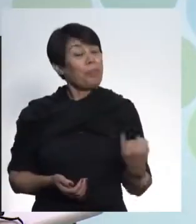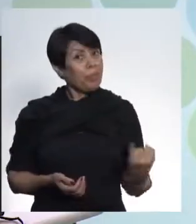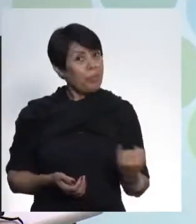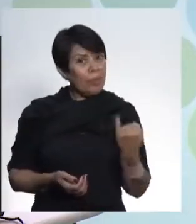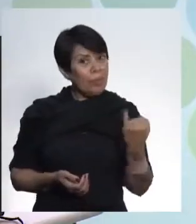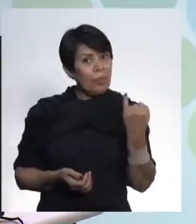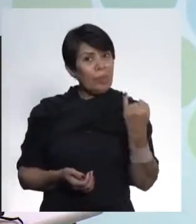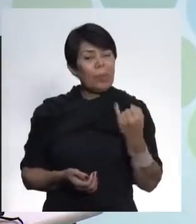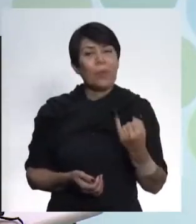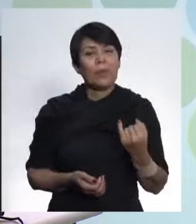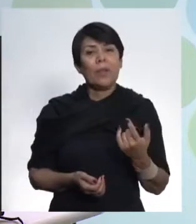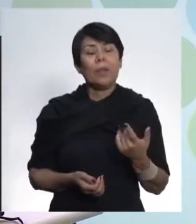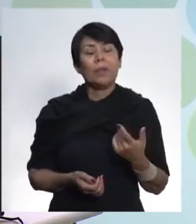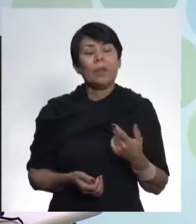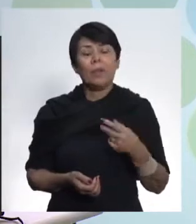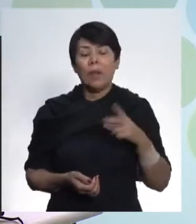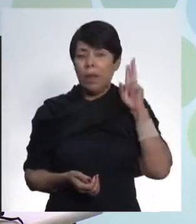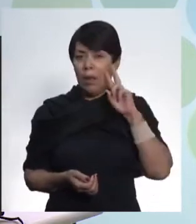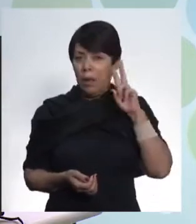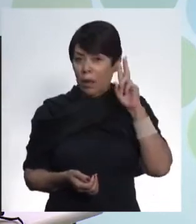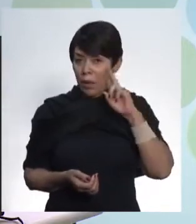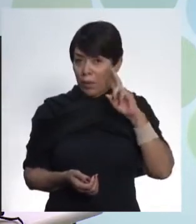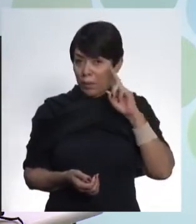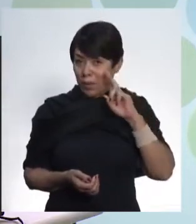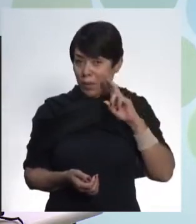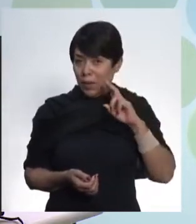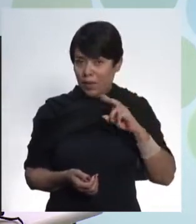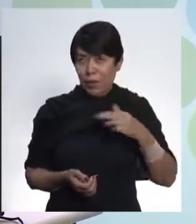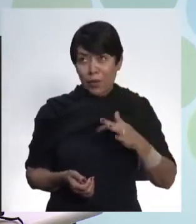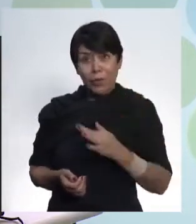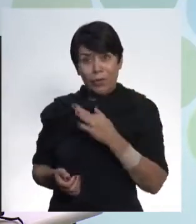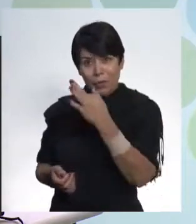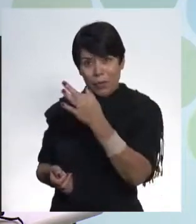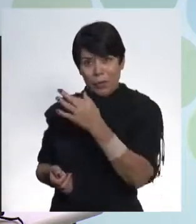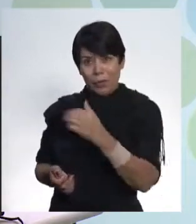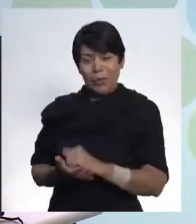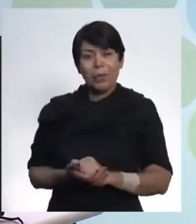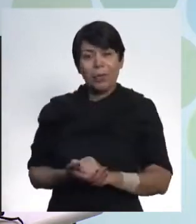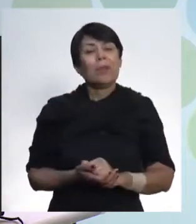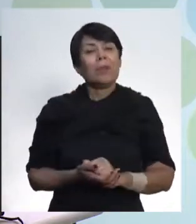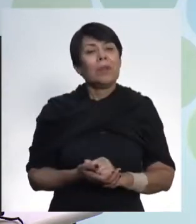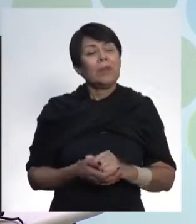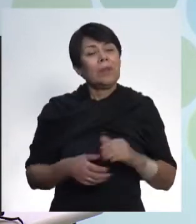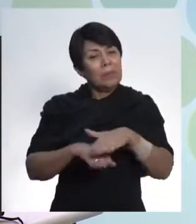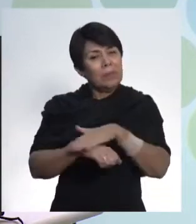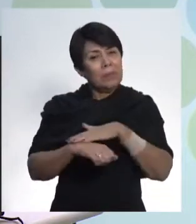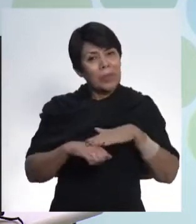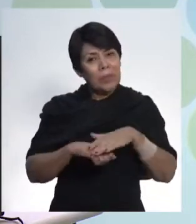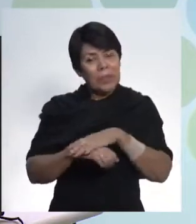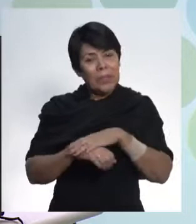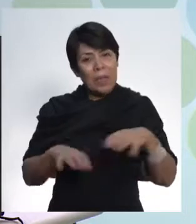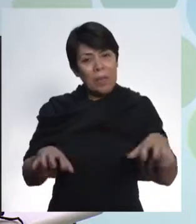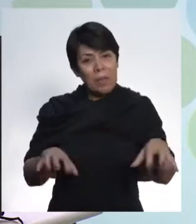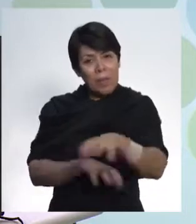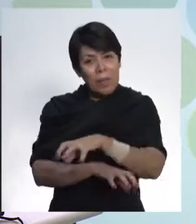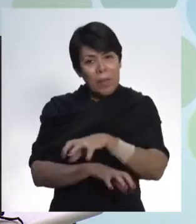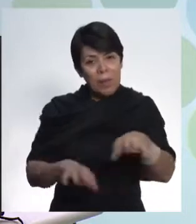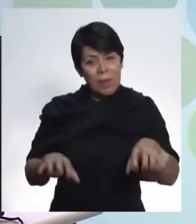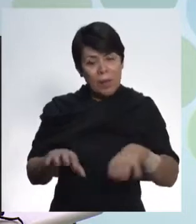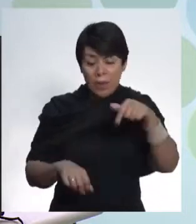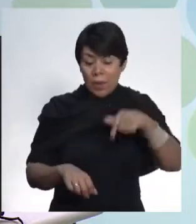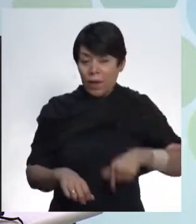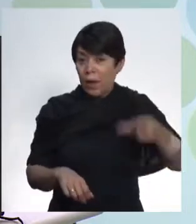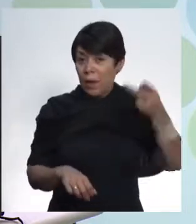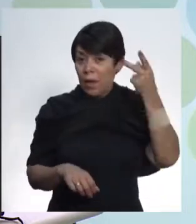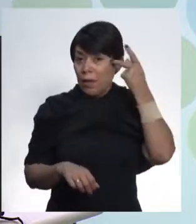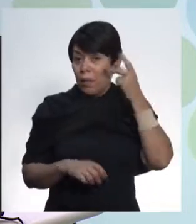num outro momento, né, no decorrer das nossas aulas, a gente vai conversar com vocês sobre os biomas do estado de São Paulo,